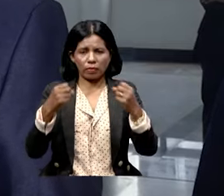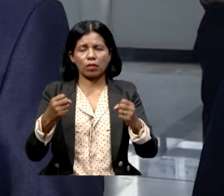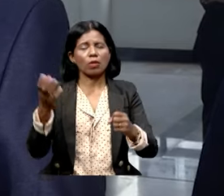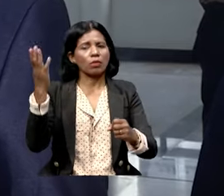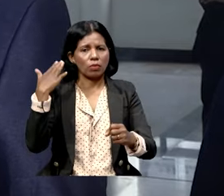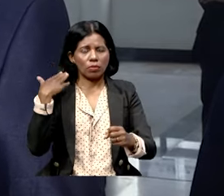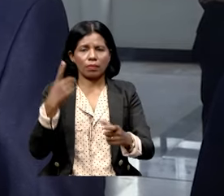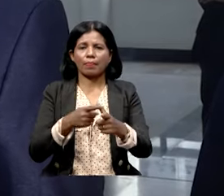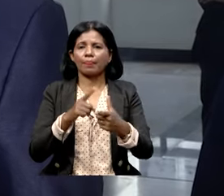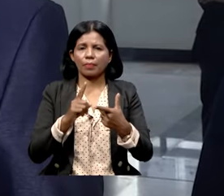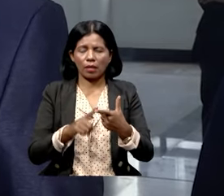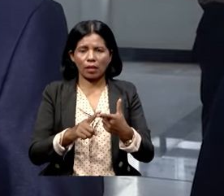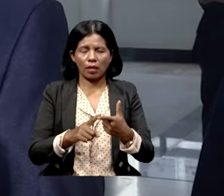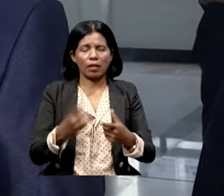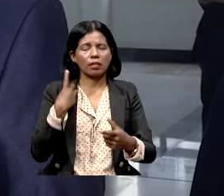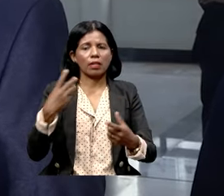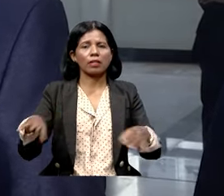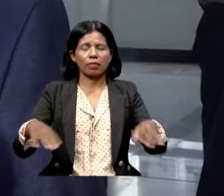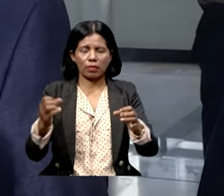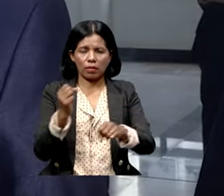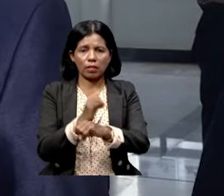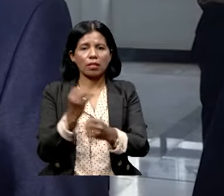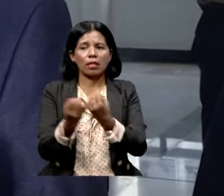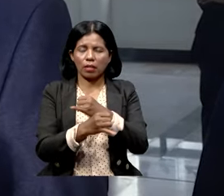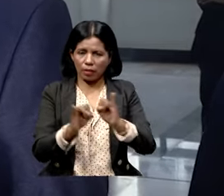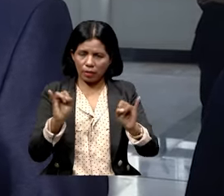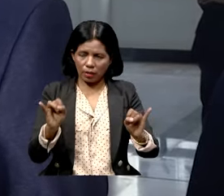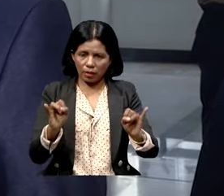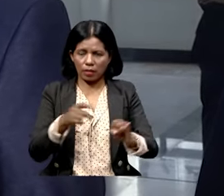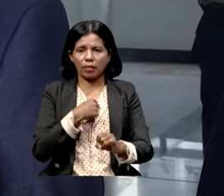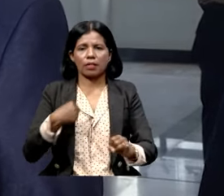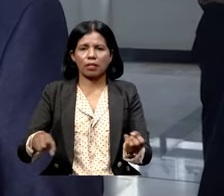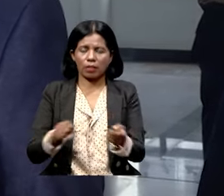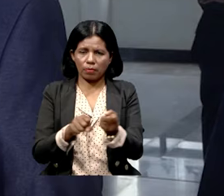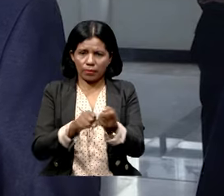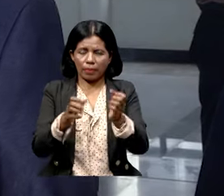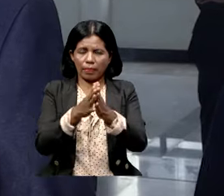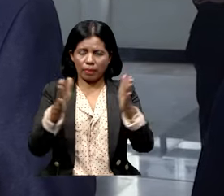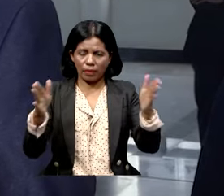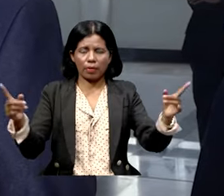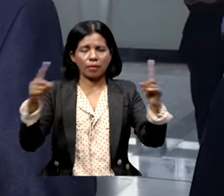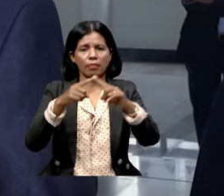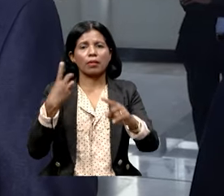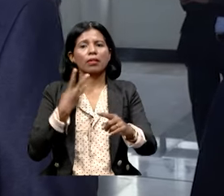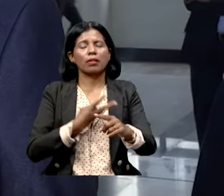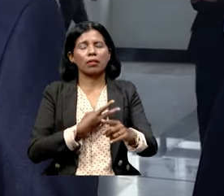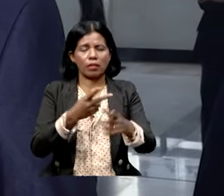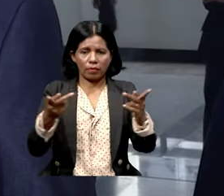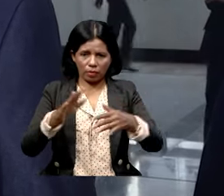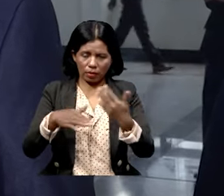era na rua, e tem a luta na área com a independência, China nia apoia o Macás, Baíta e Fatin Hototo,